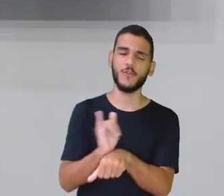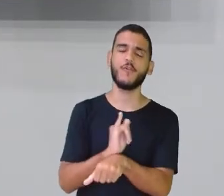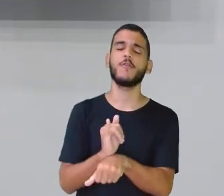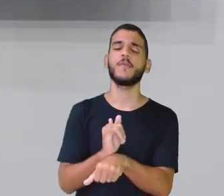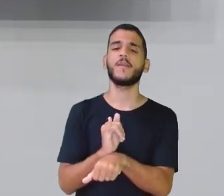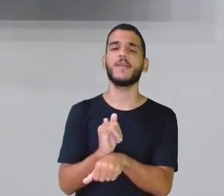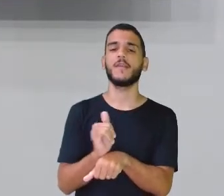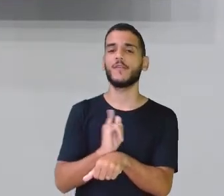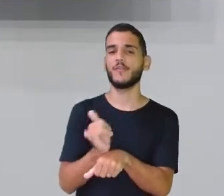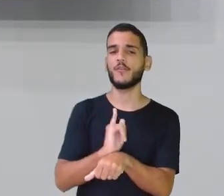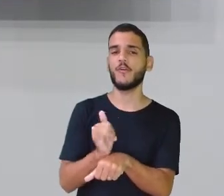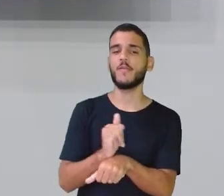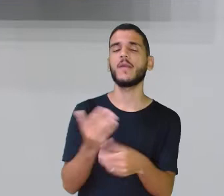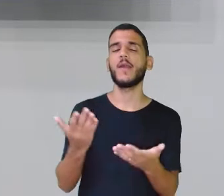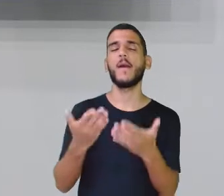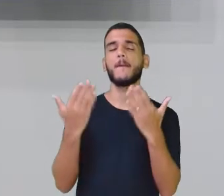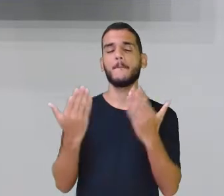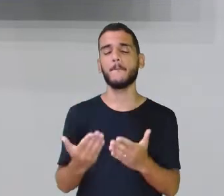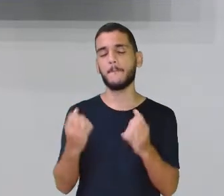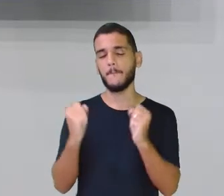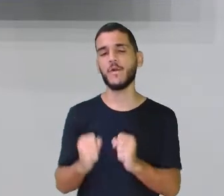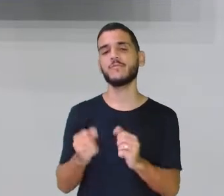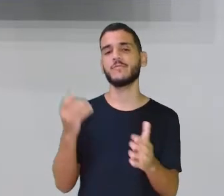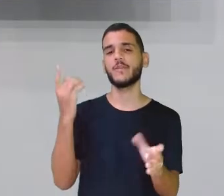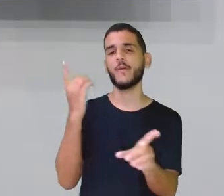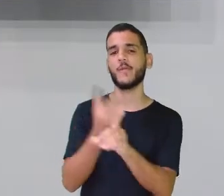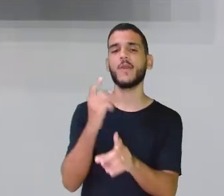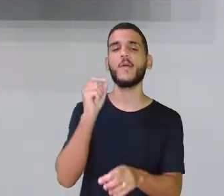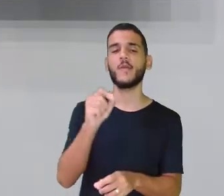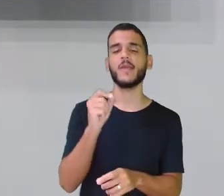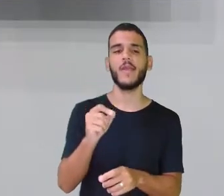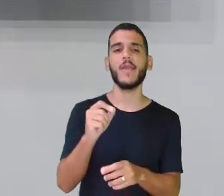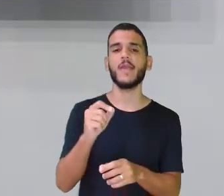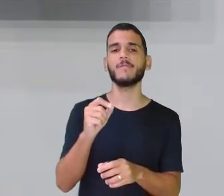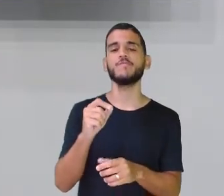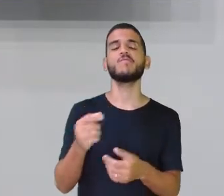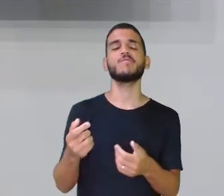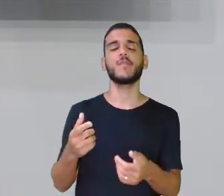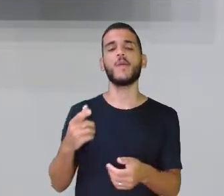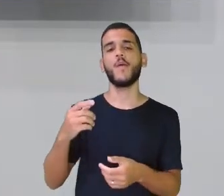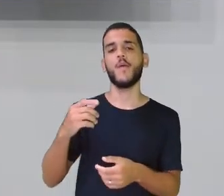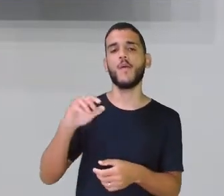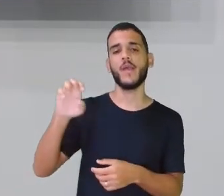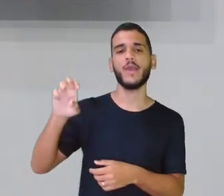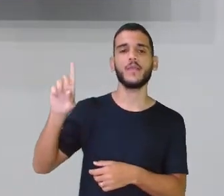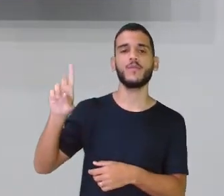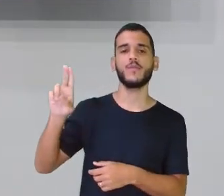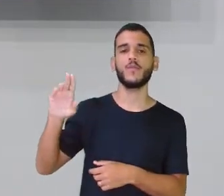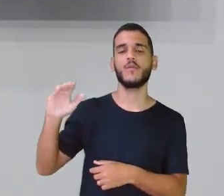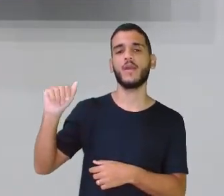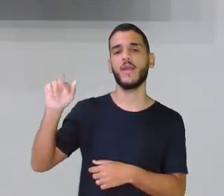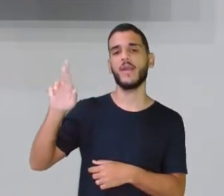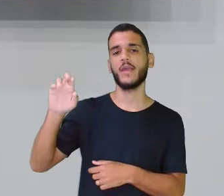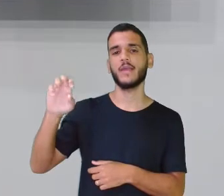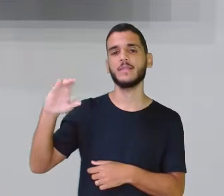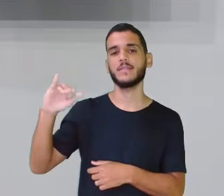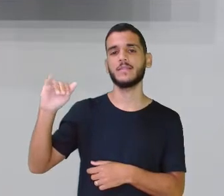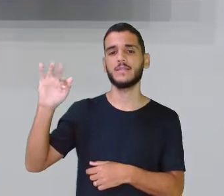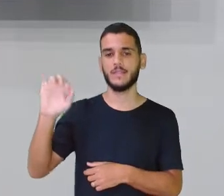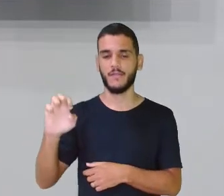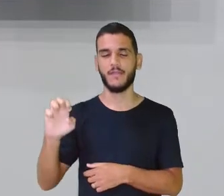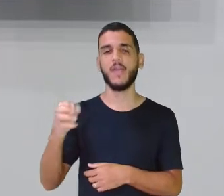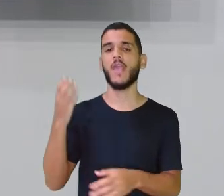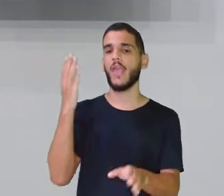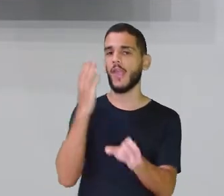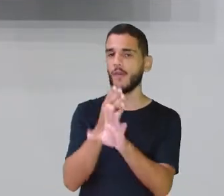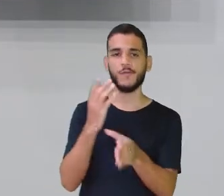baixa, procura nosso canal e pode olhar todas as nossas aulas. Tem aula para todo mundo, da educação infantil até a EJA.